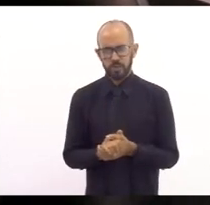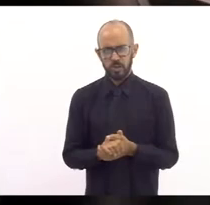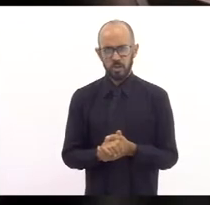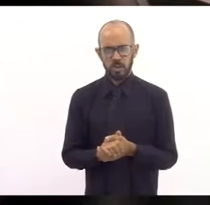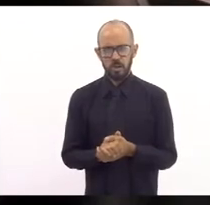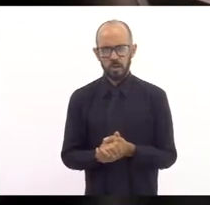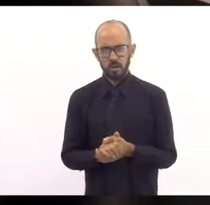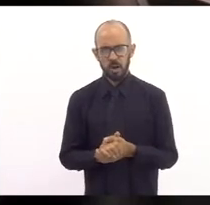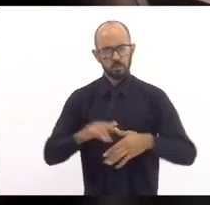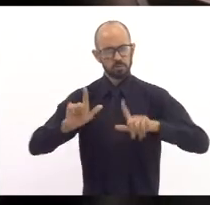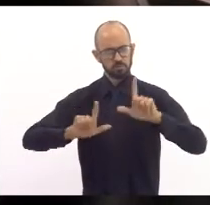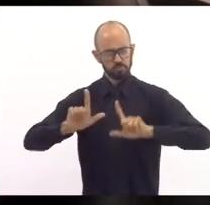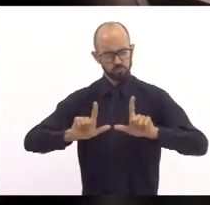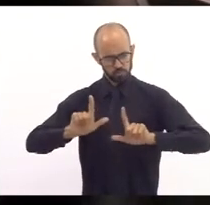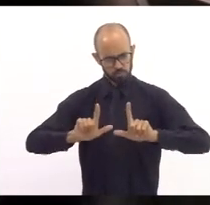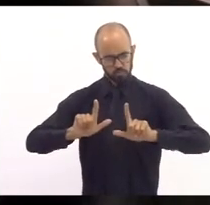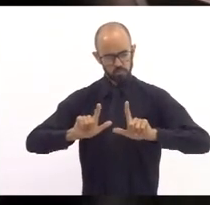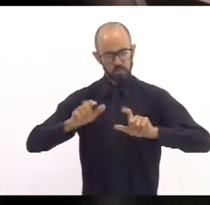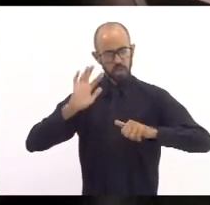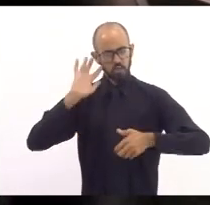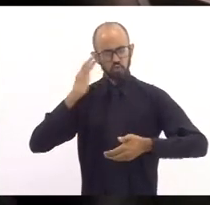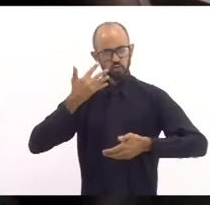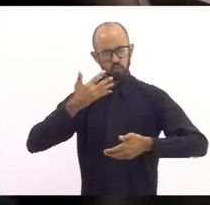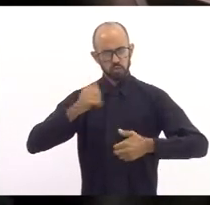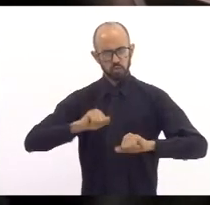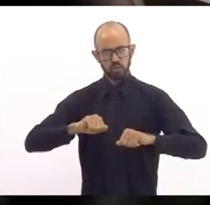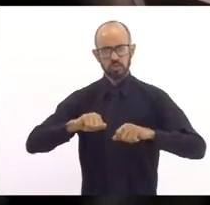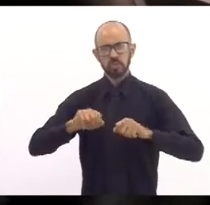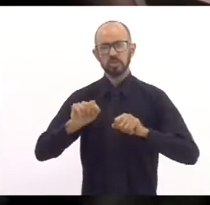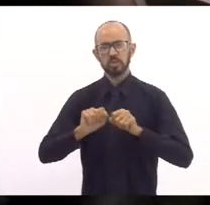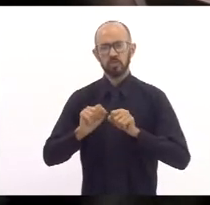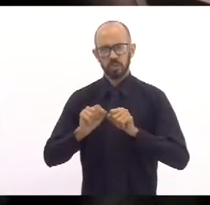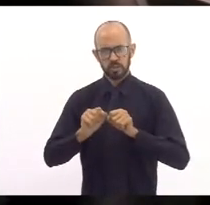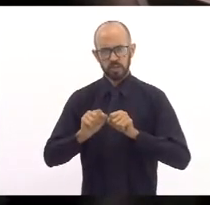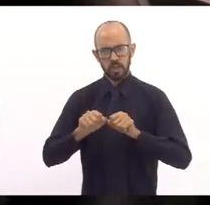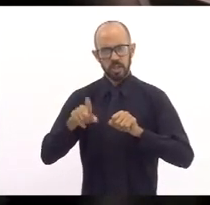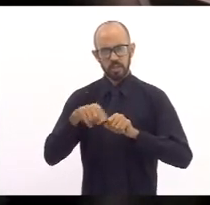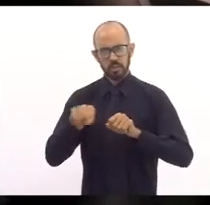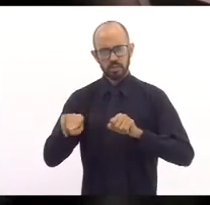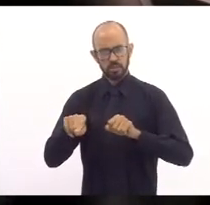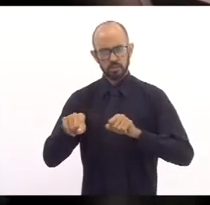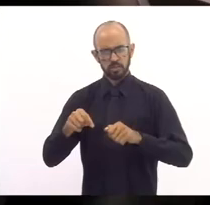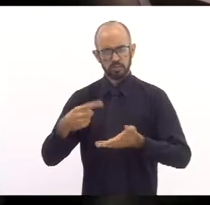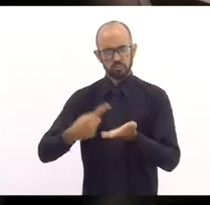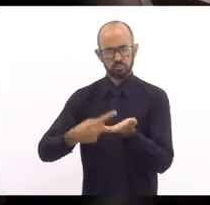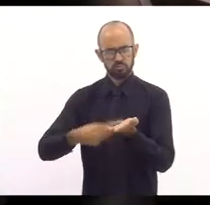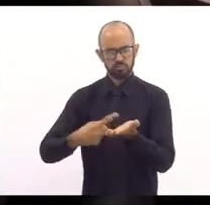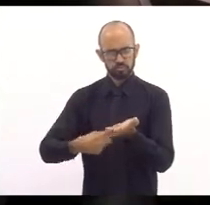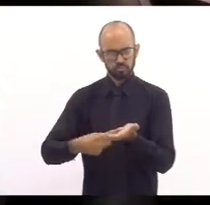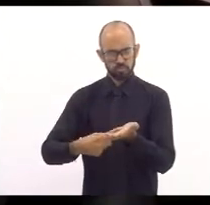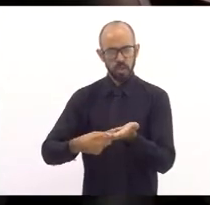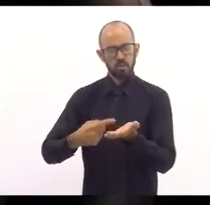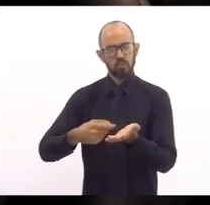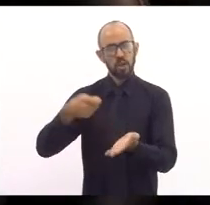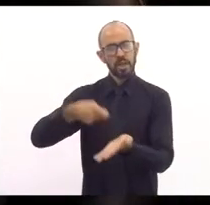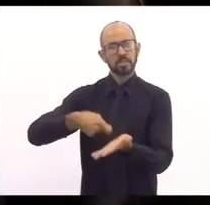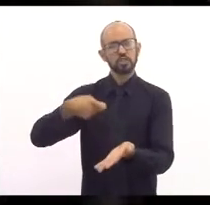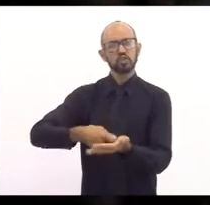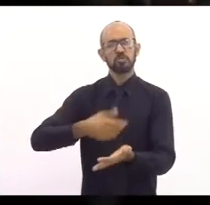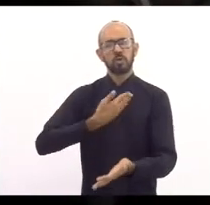a imprensa, as medidas que foram adotadas, né, a suspensão das tratativas, foi determinado pelo governador, o